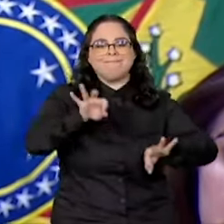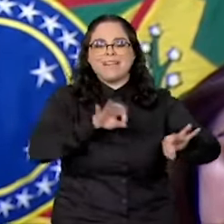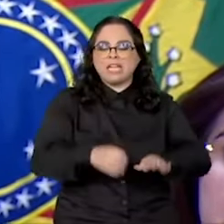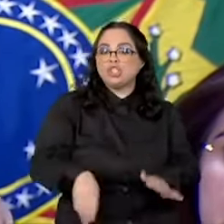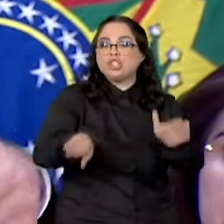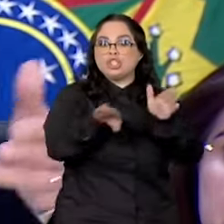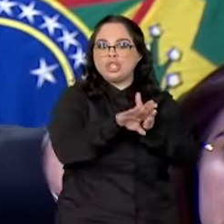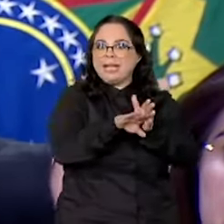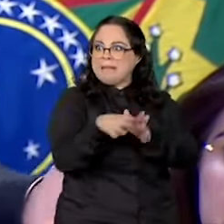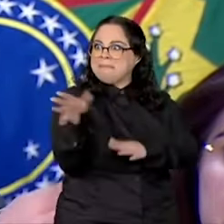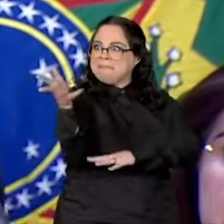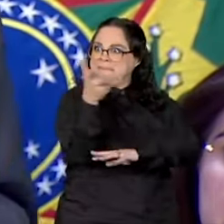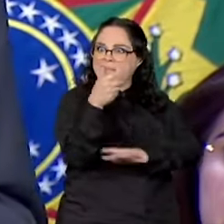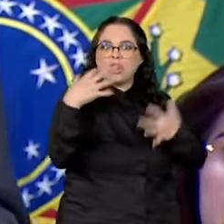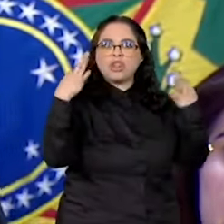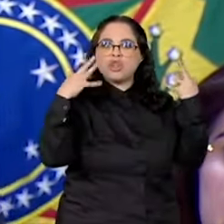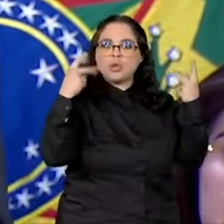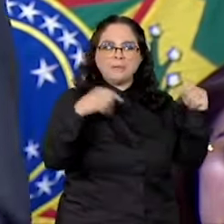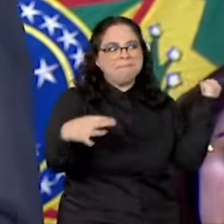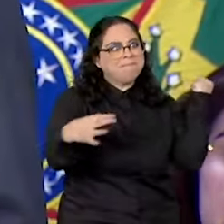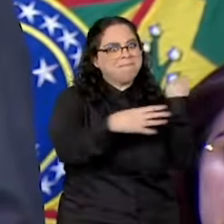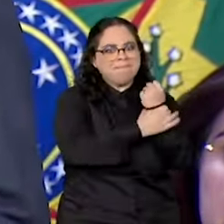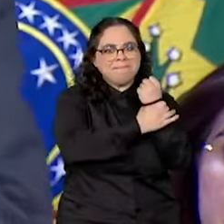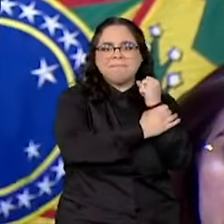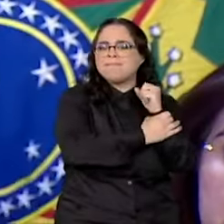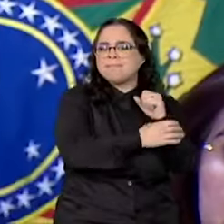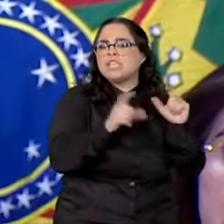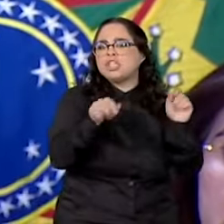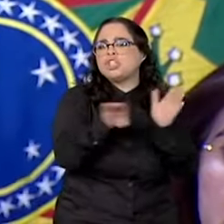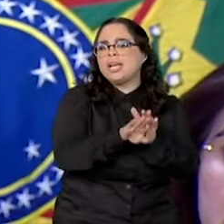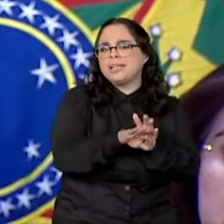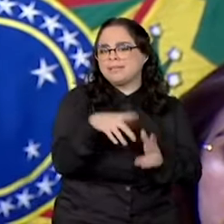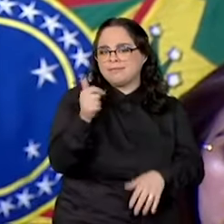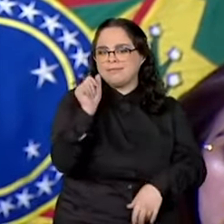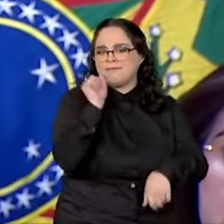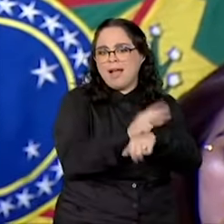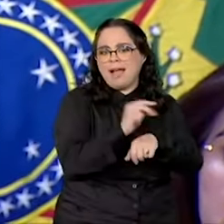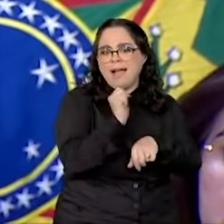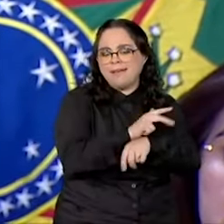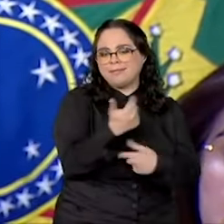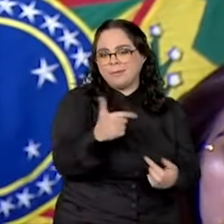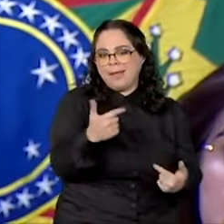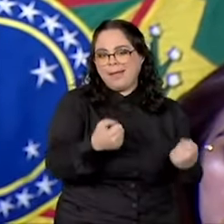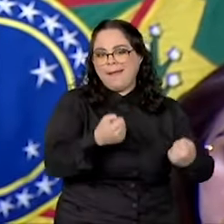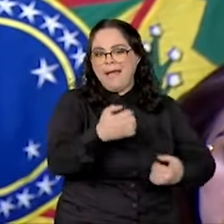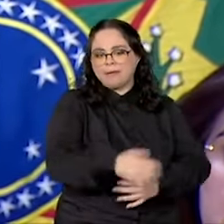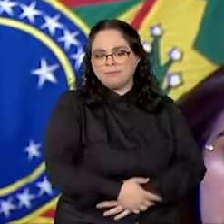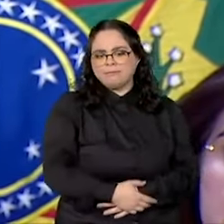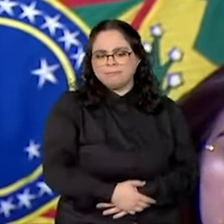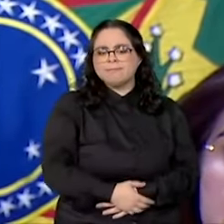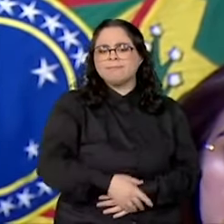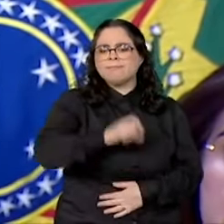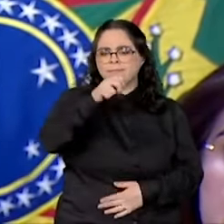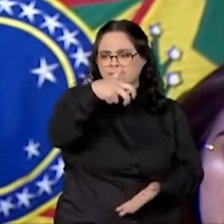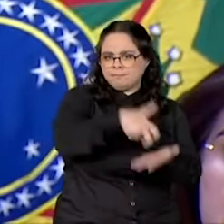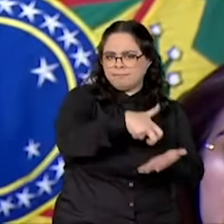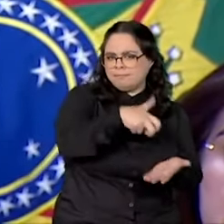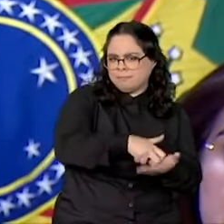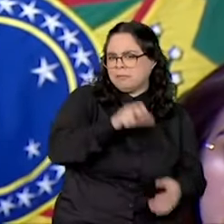sabe, achando que está tudo garantido, chega lá, não tem a vaga dele. Quem é que vai ser